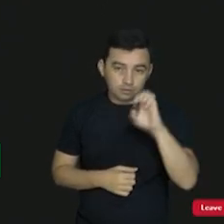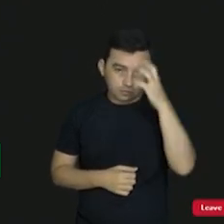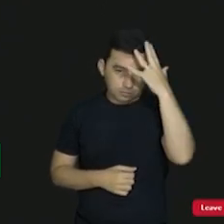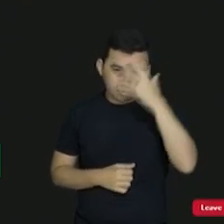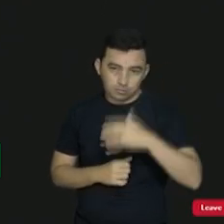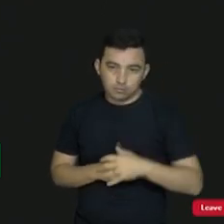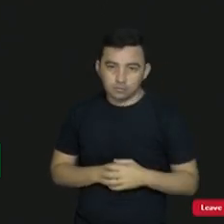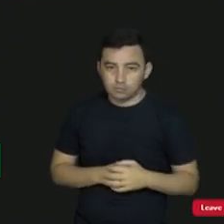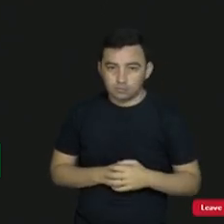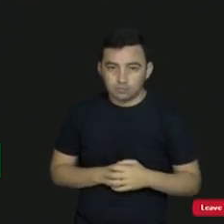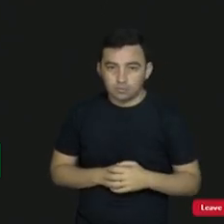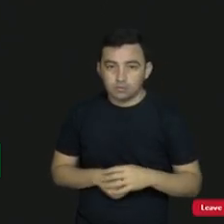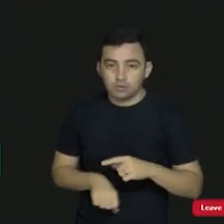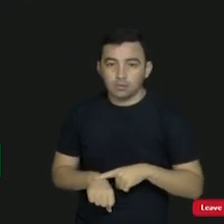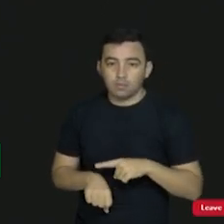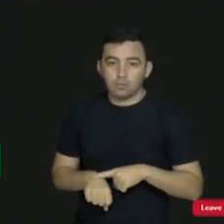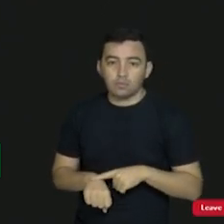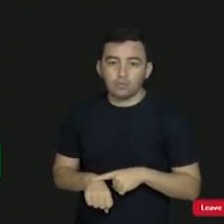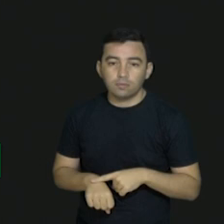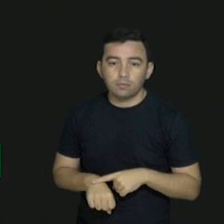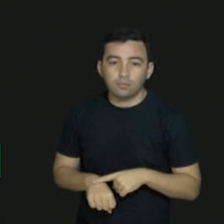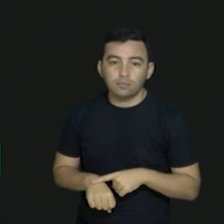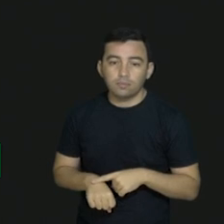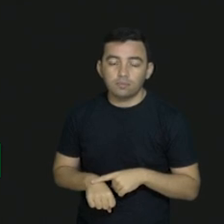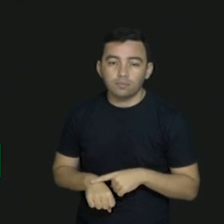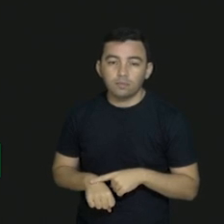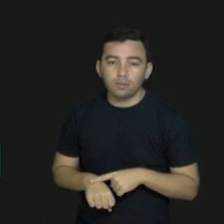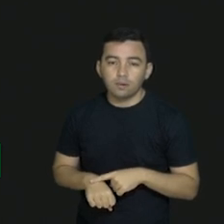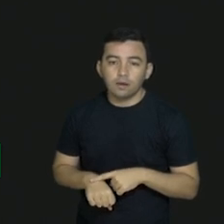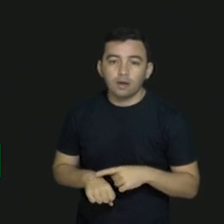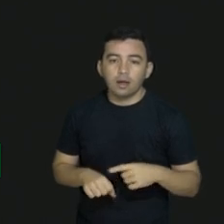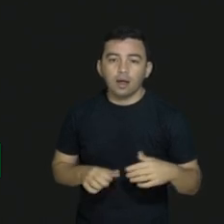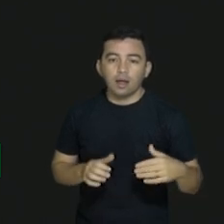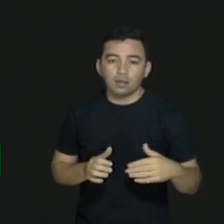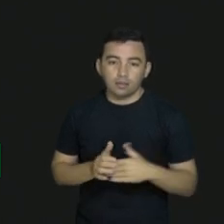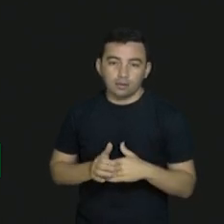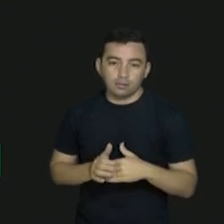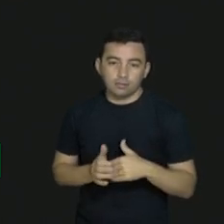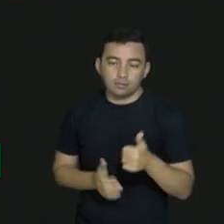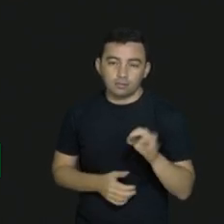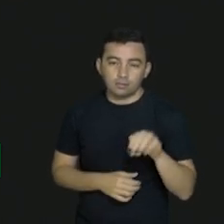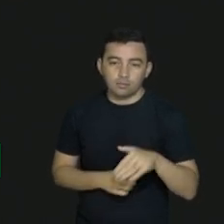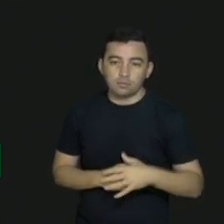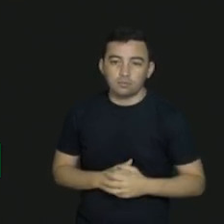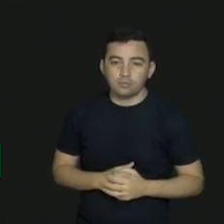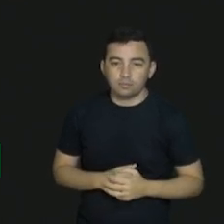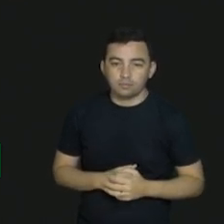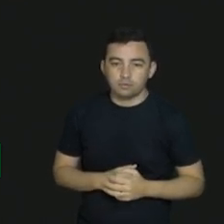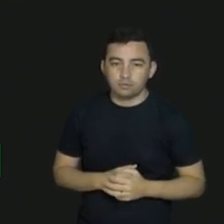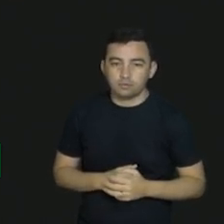o excelência tem o tempo de até 10 minutos